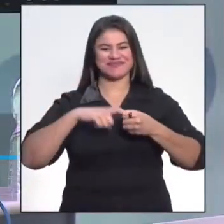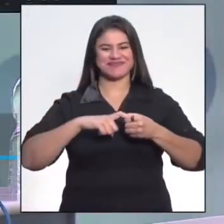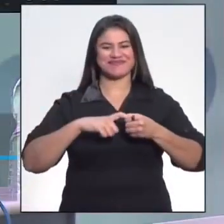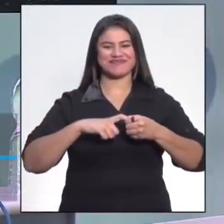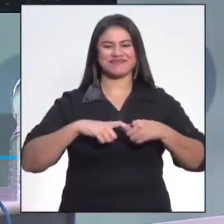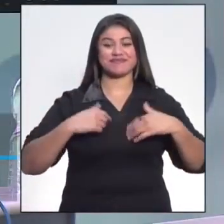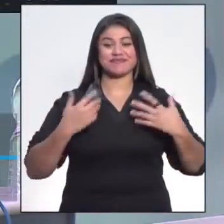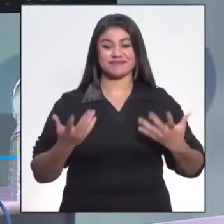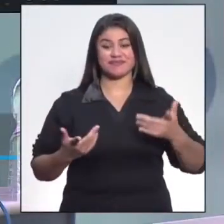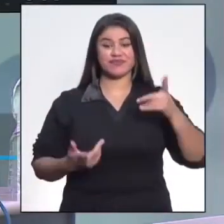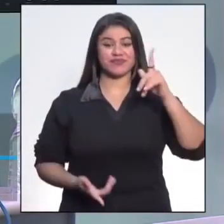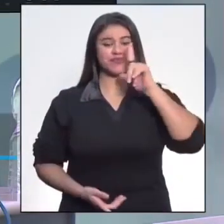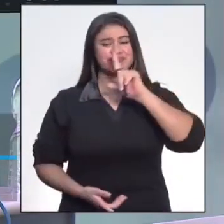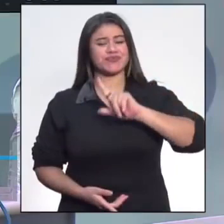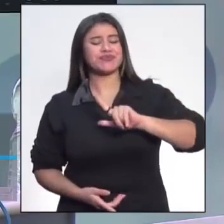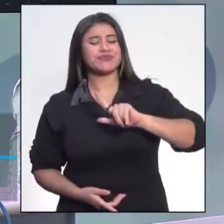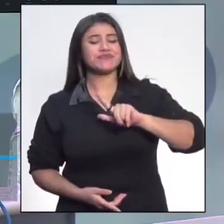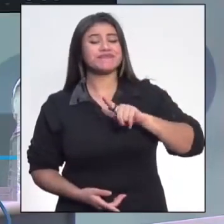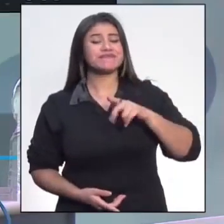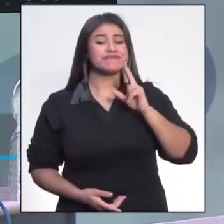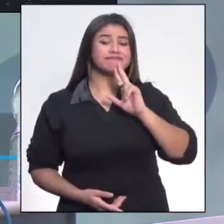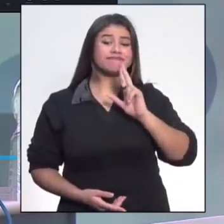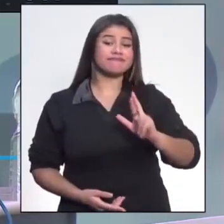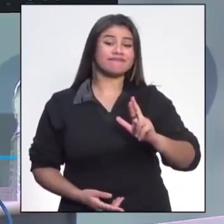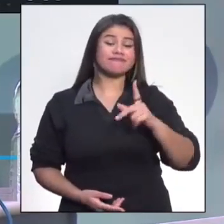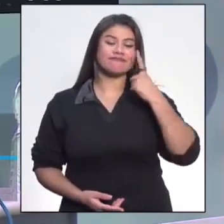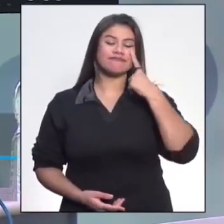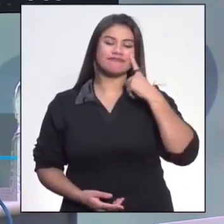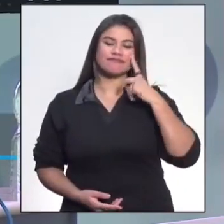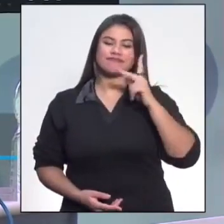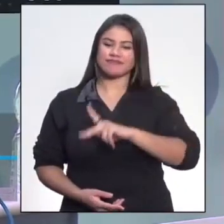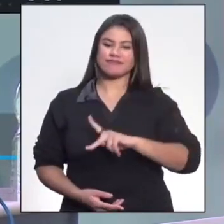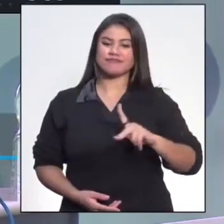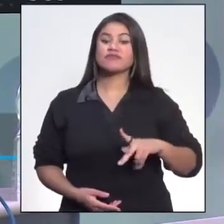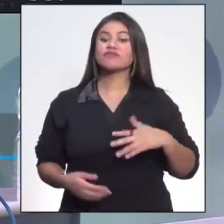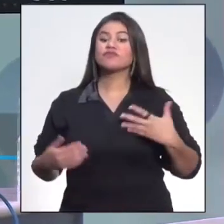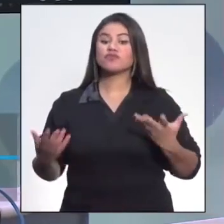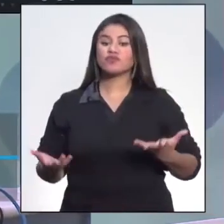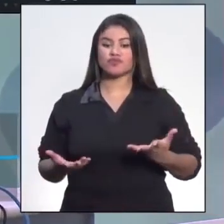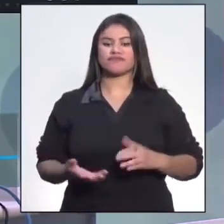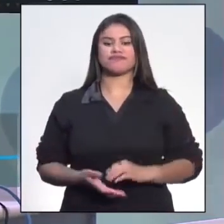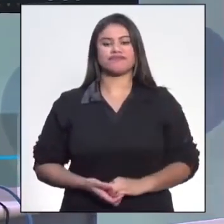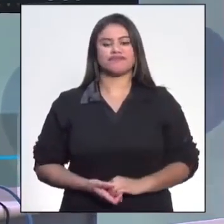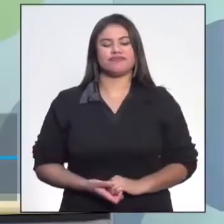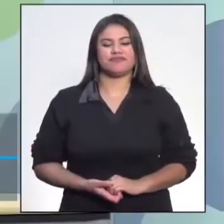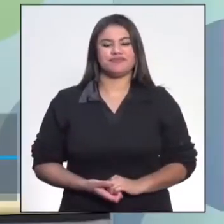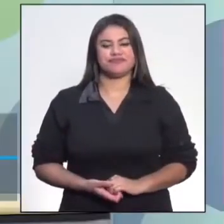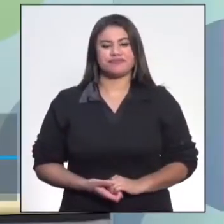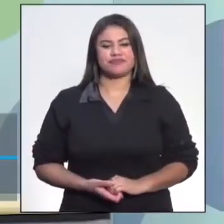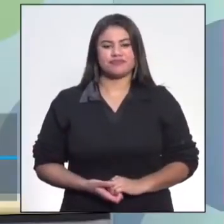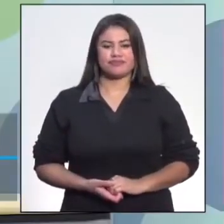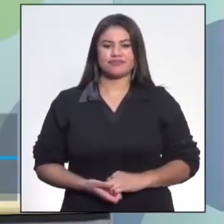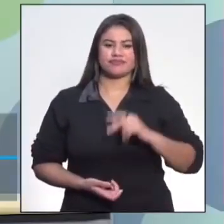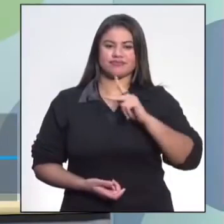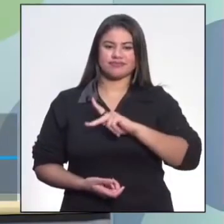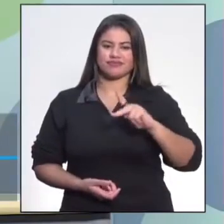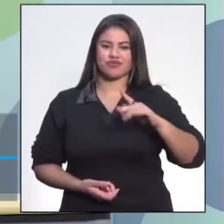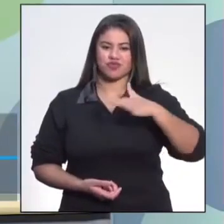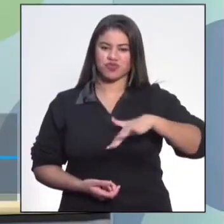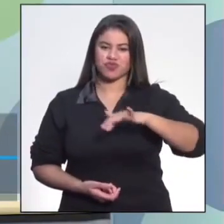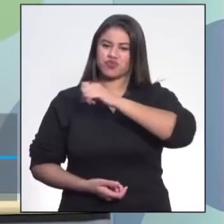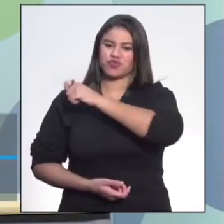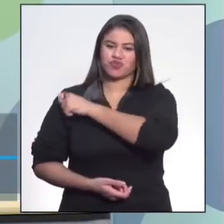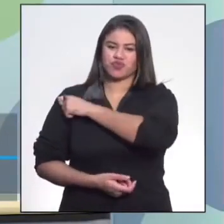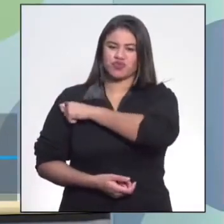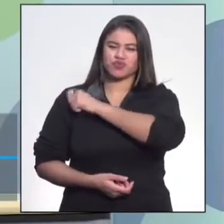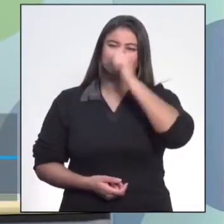Voltamos. E aí, será que vocês conseguiram responder o que eu queria? Vamos lá, professora Inês, como foi? Conta para mim. Professora Roberta, os nossos